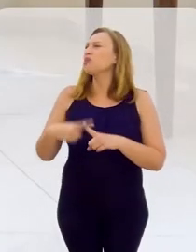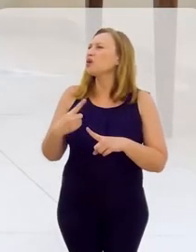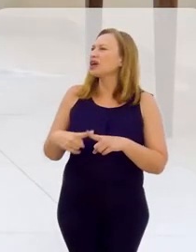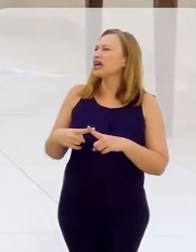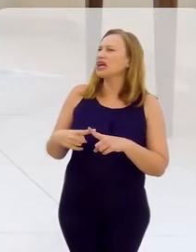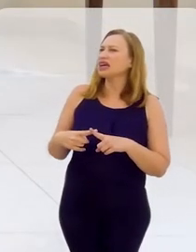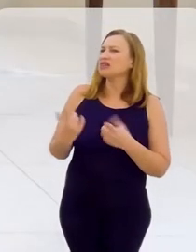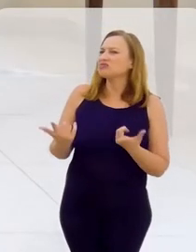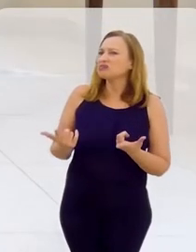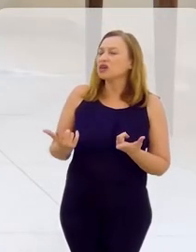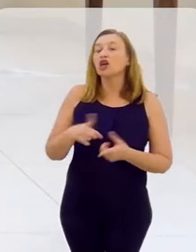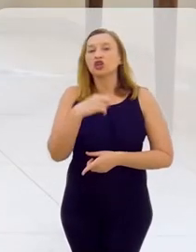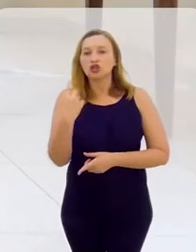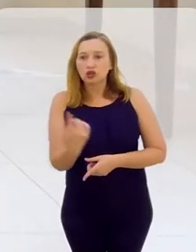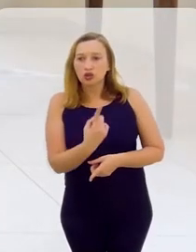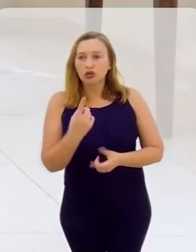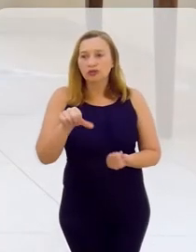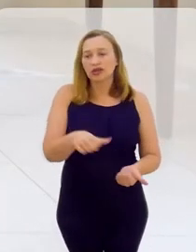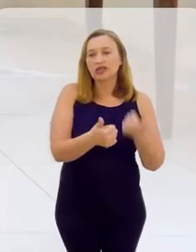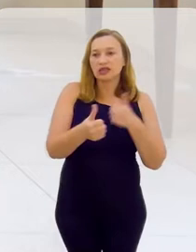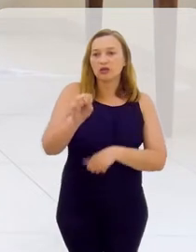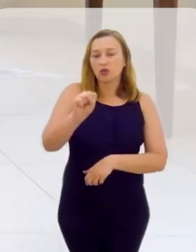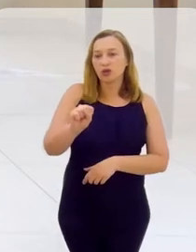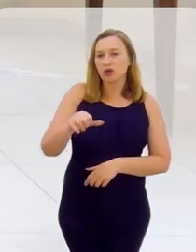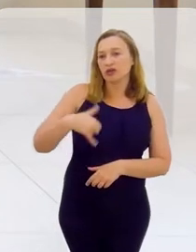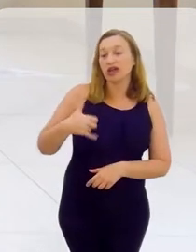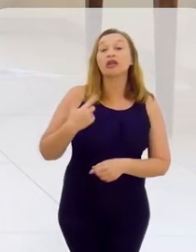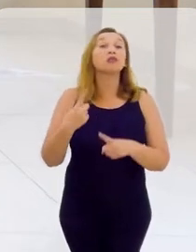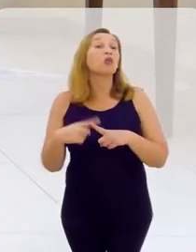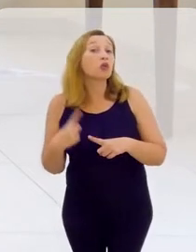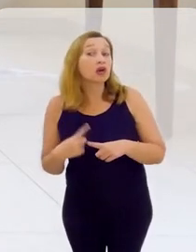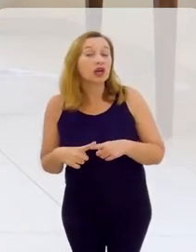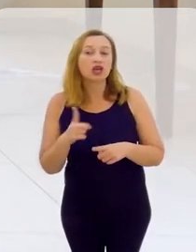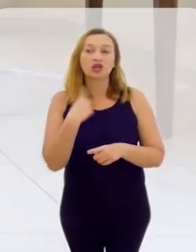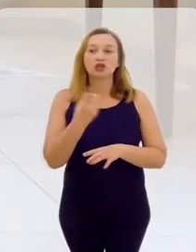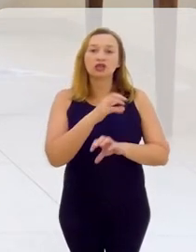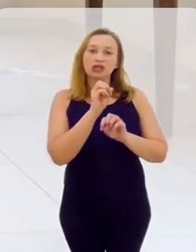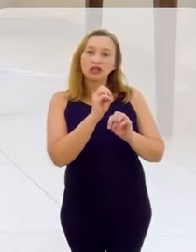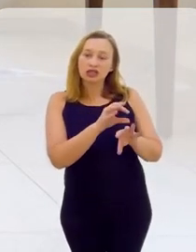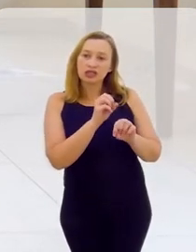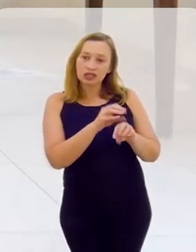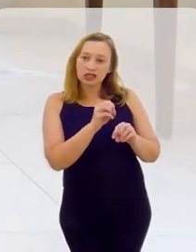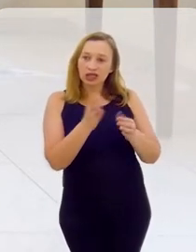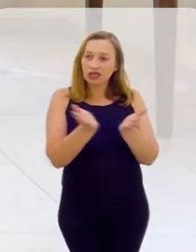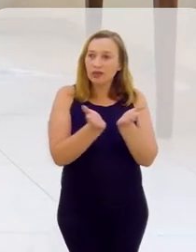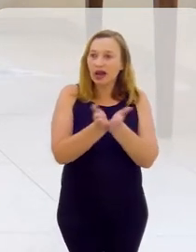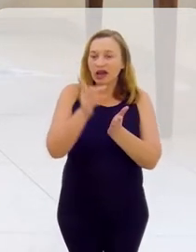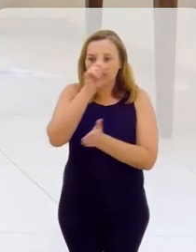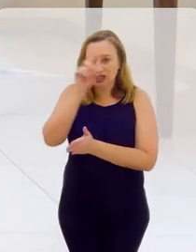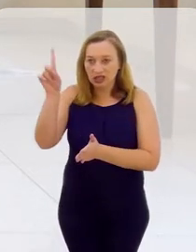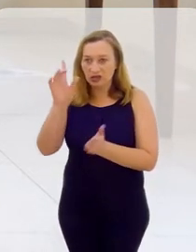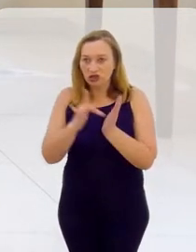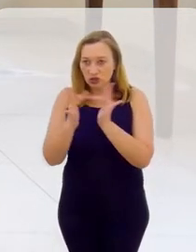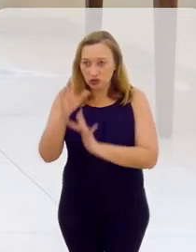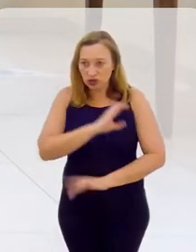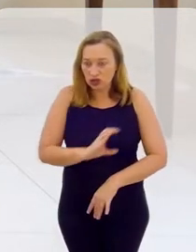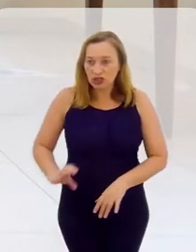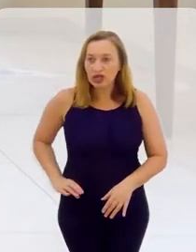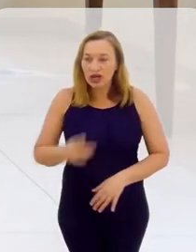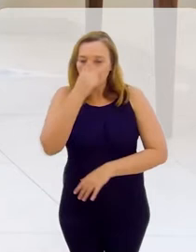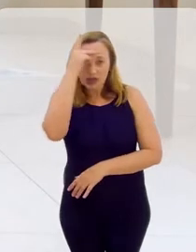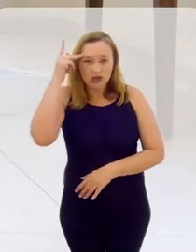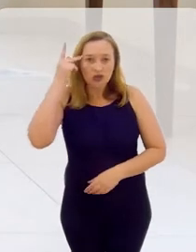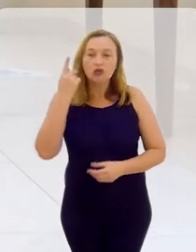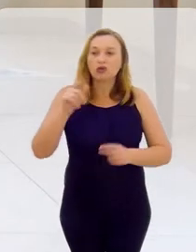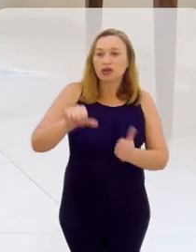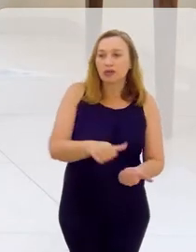mais tarde? Nós batizamos as crianças com 8 anos porque somos ensinados através do Evangelho de Jesus Cristo que a